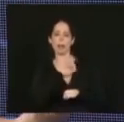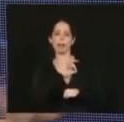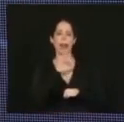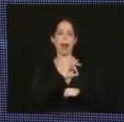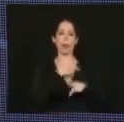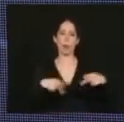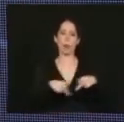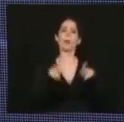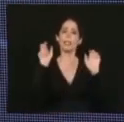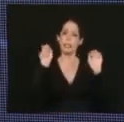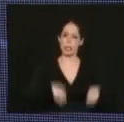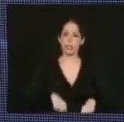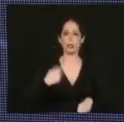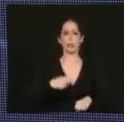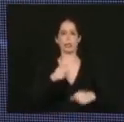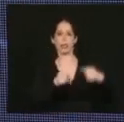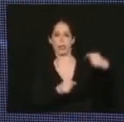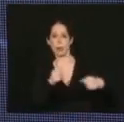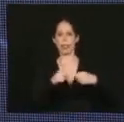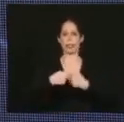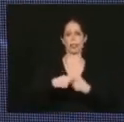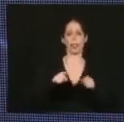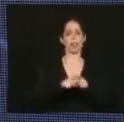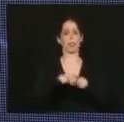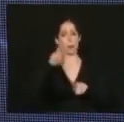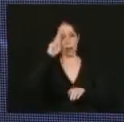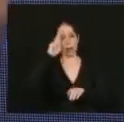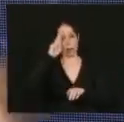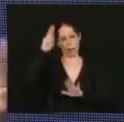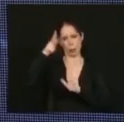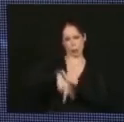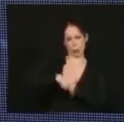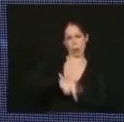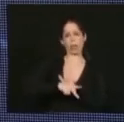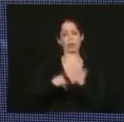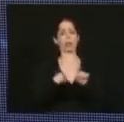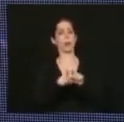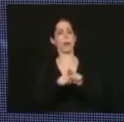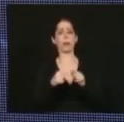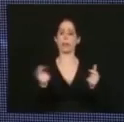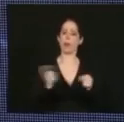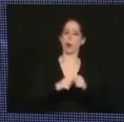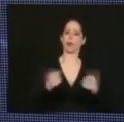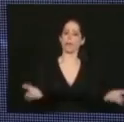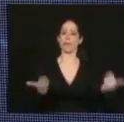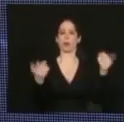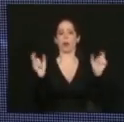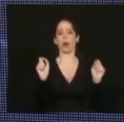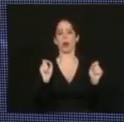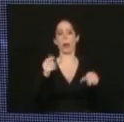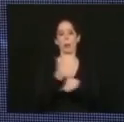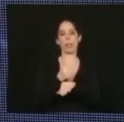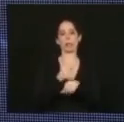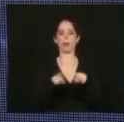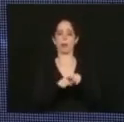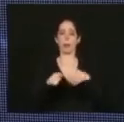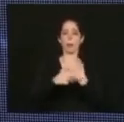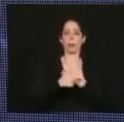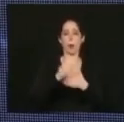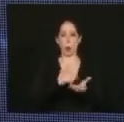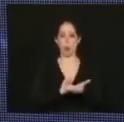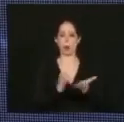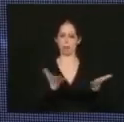nós precisamos debater A Cidade precisamos debater o plano diretor precisamos retomar a participação e o papel do Conselho Mas